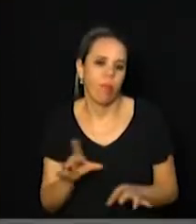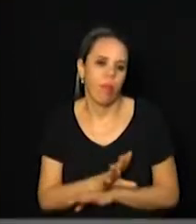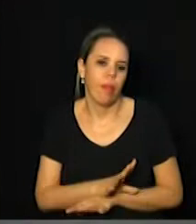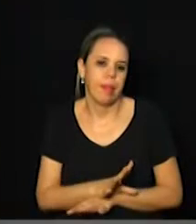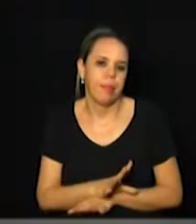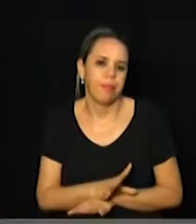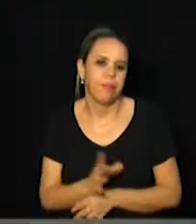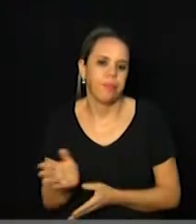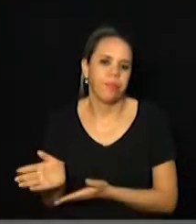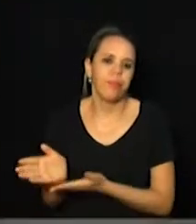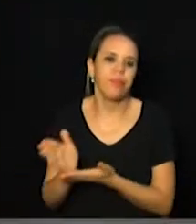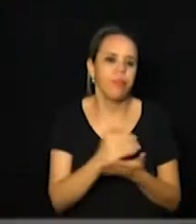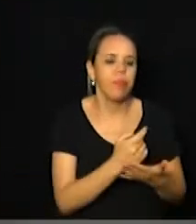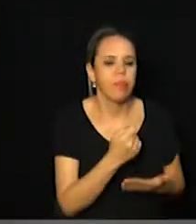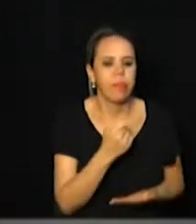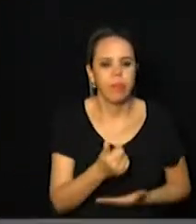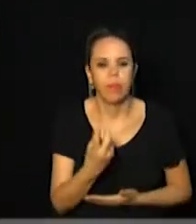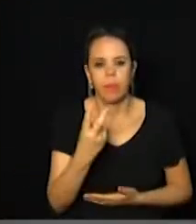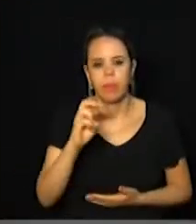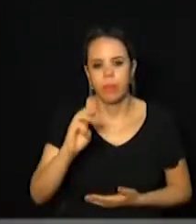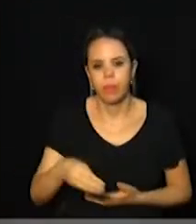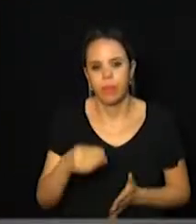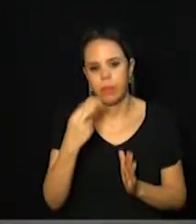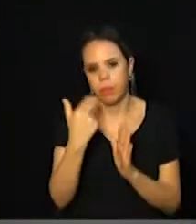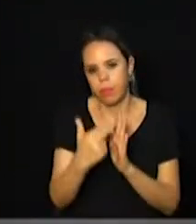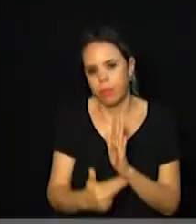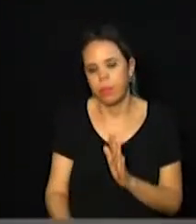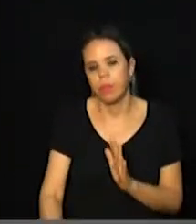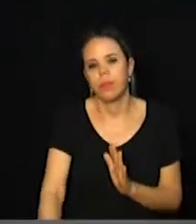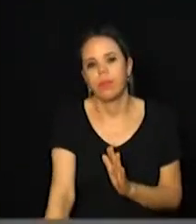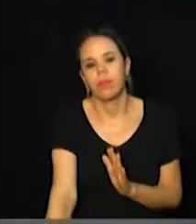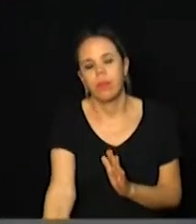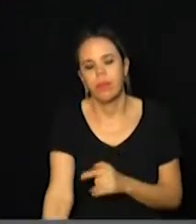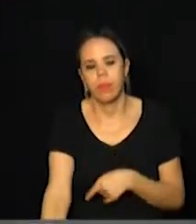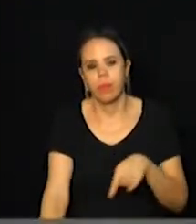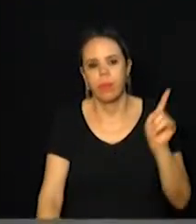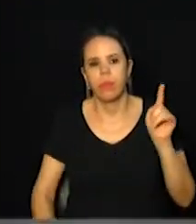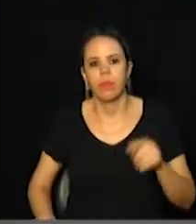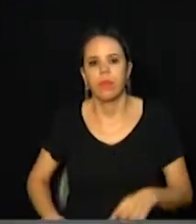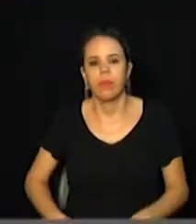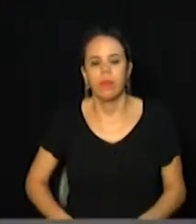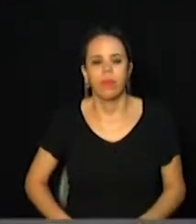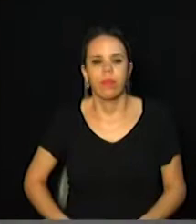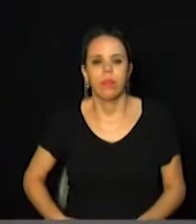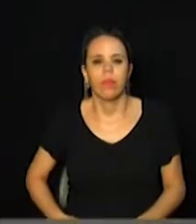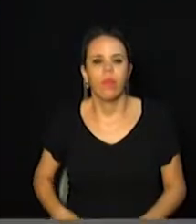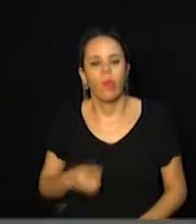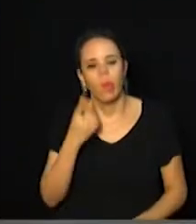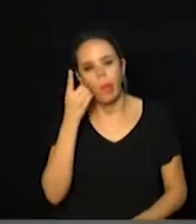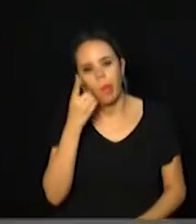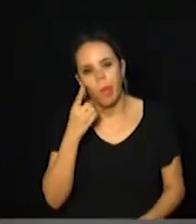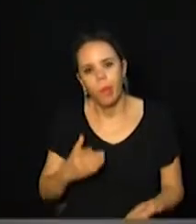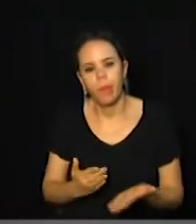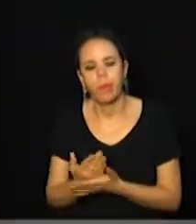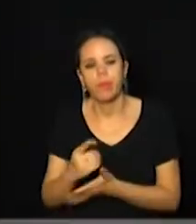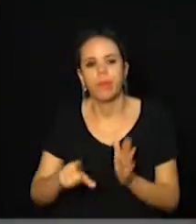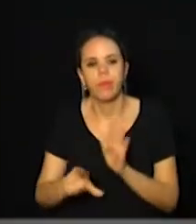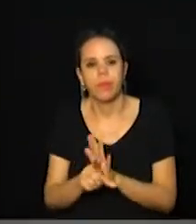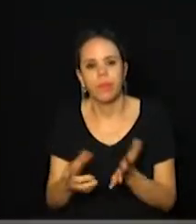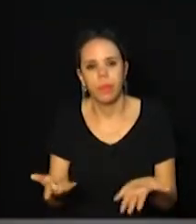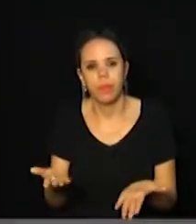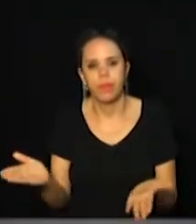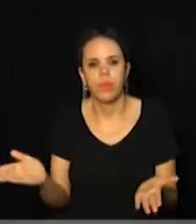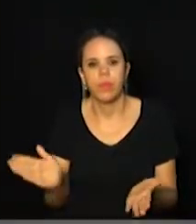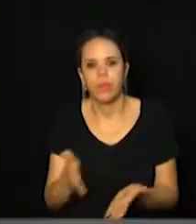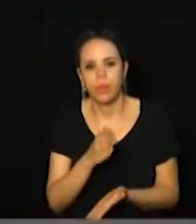isso colhemos quase mais de dois milhões de assinaturas e vamos para tela dos deputados aprovam essa lei que hoje eles